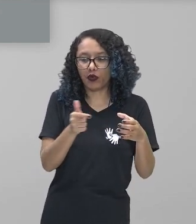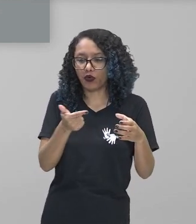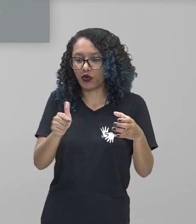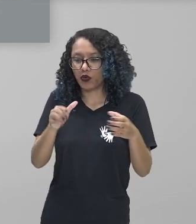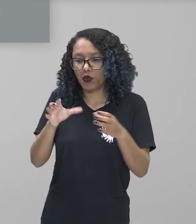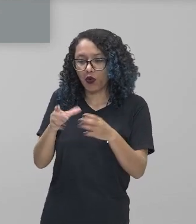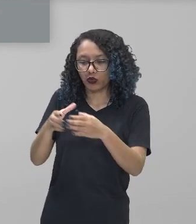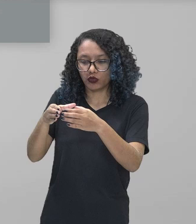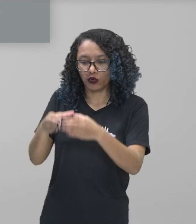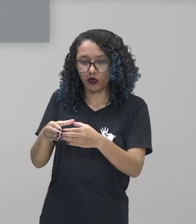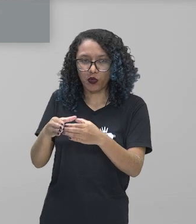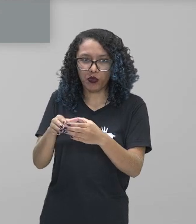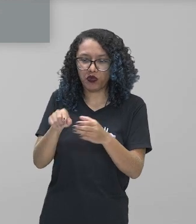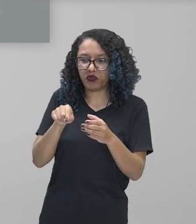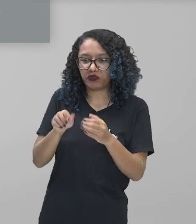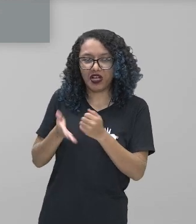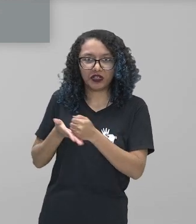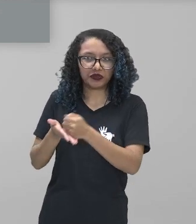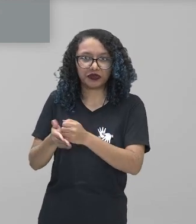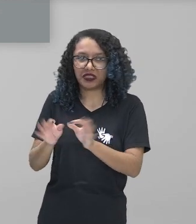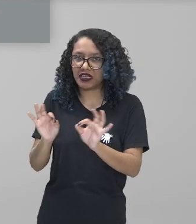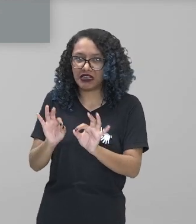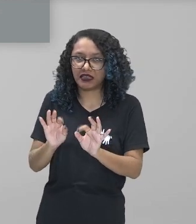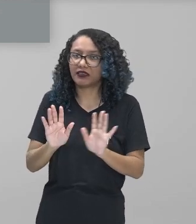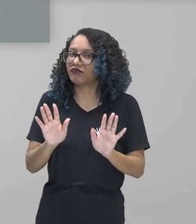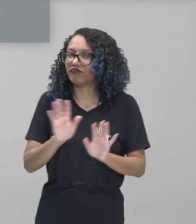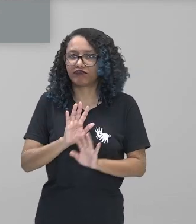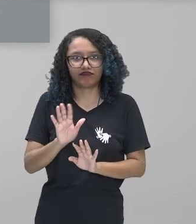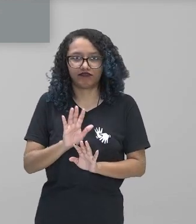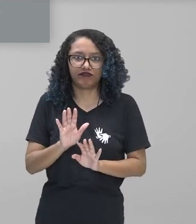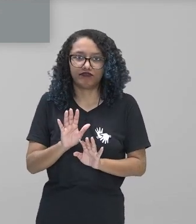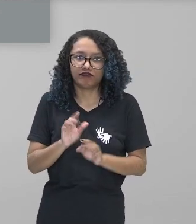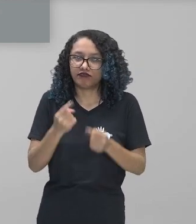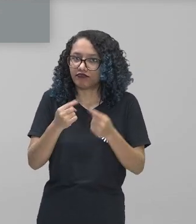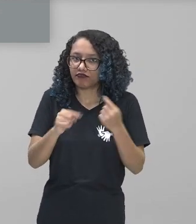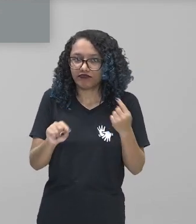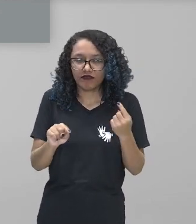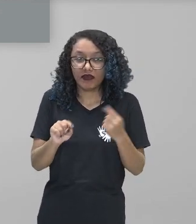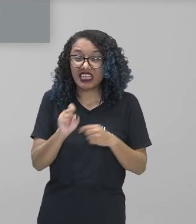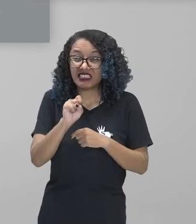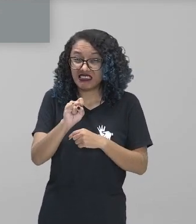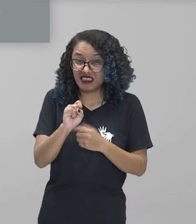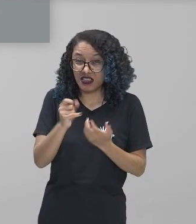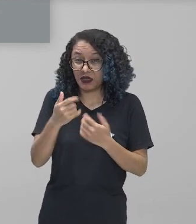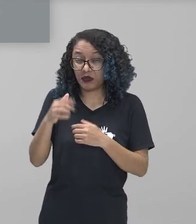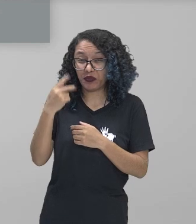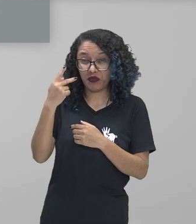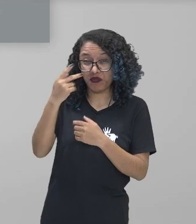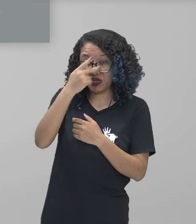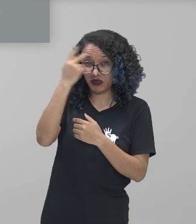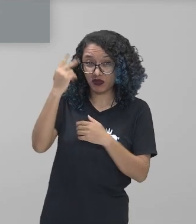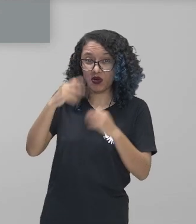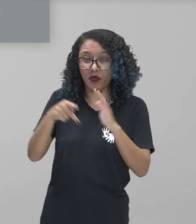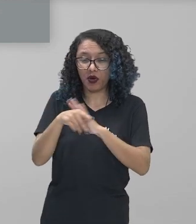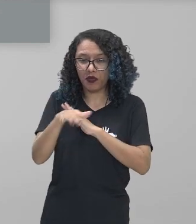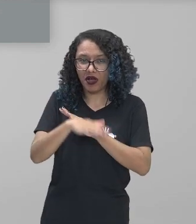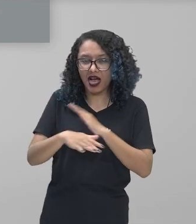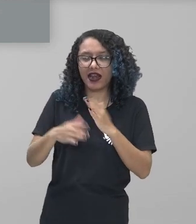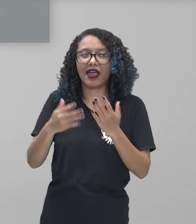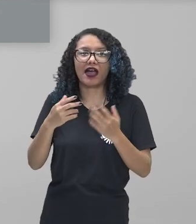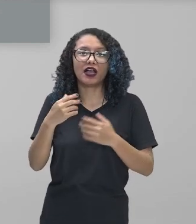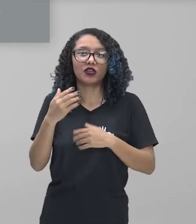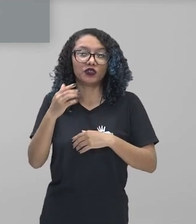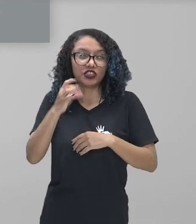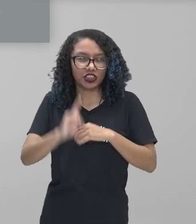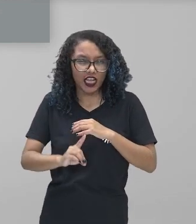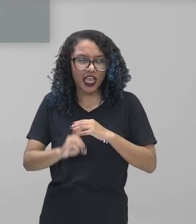que ser igual para todos. Quem é da lei, quem é da justiça, um advogado, um juiz, eles têm que ser o